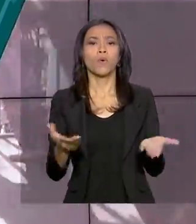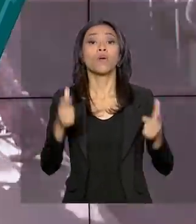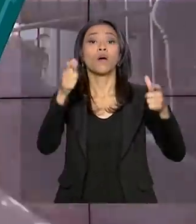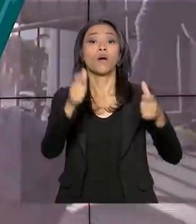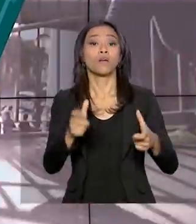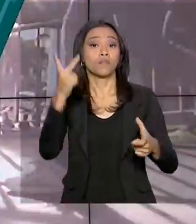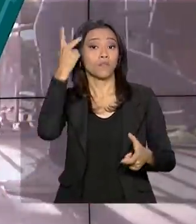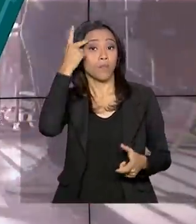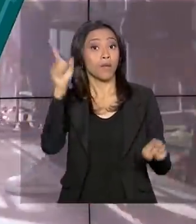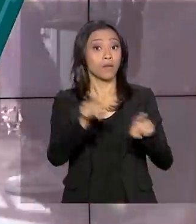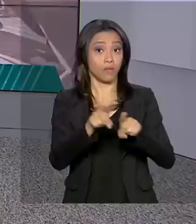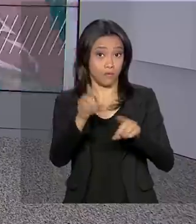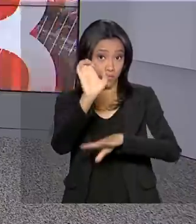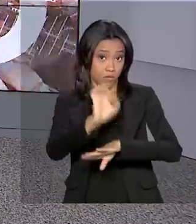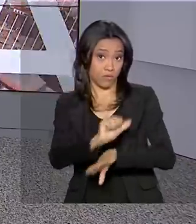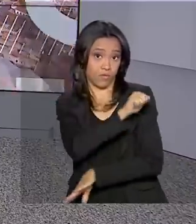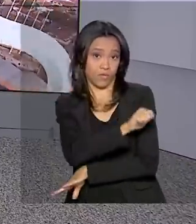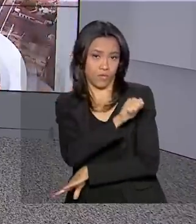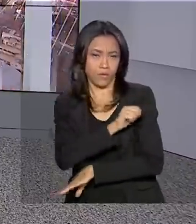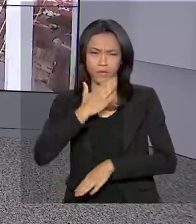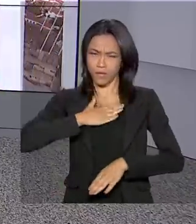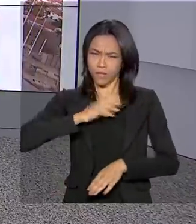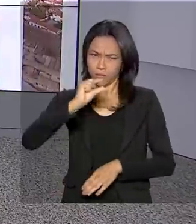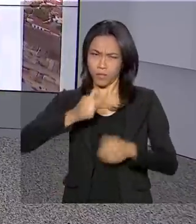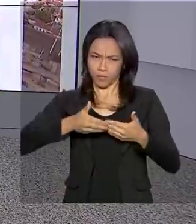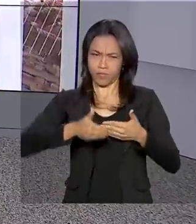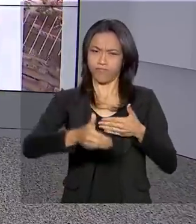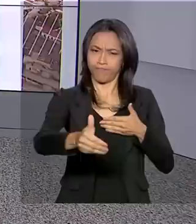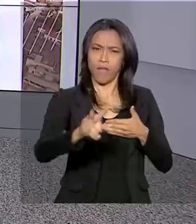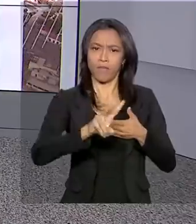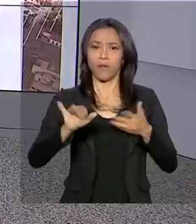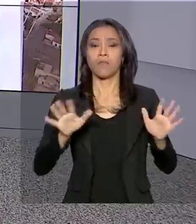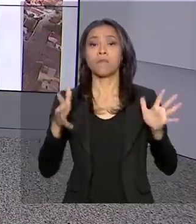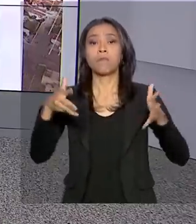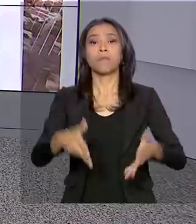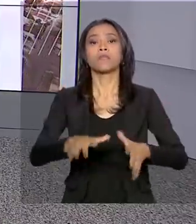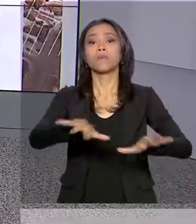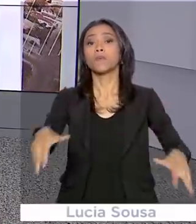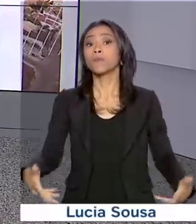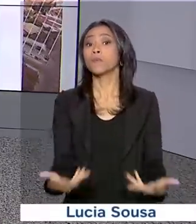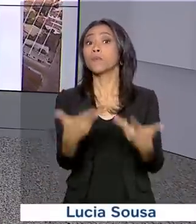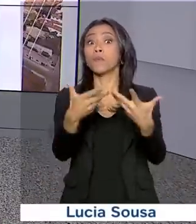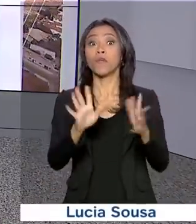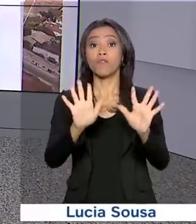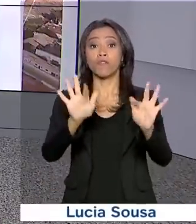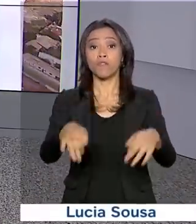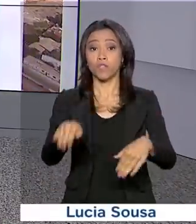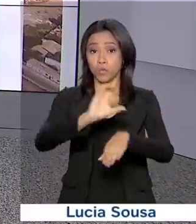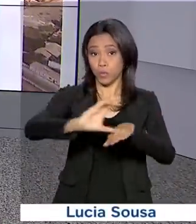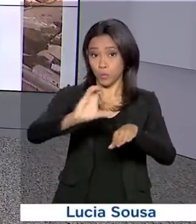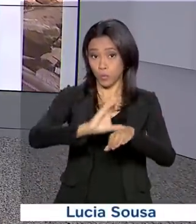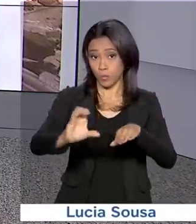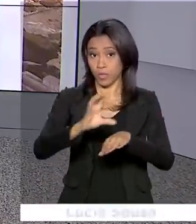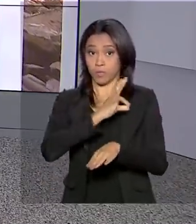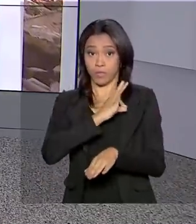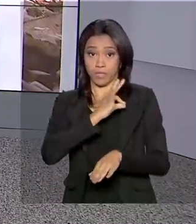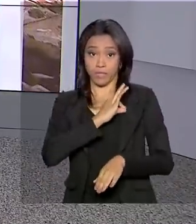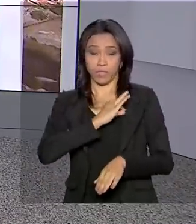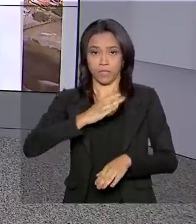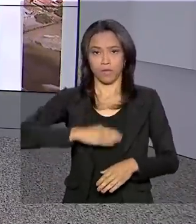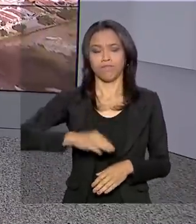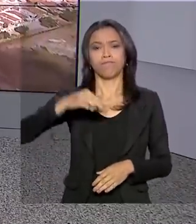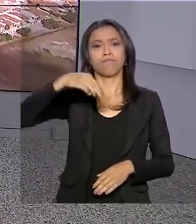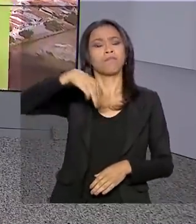São Paulo e no Rio de Janeiro. Daqui a pouco, ele participa da solenidade de encerramento de um curso para a Polícia Militar de São Paulo.